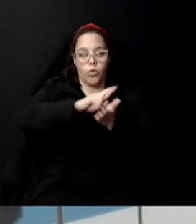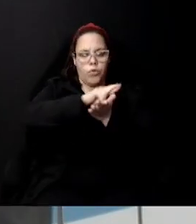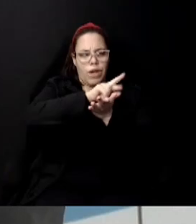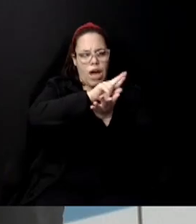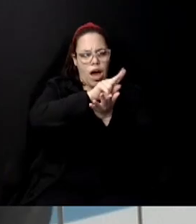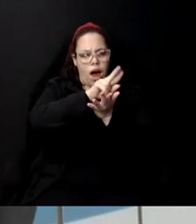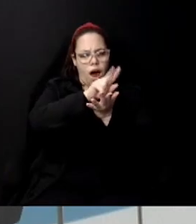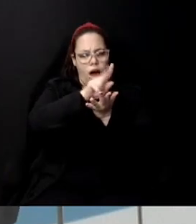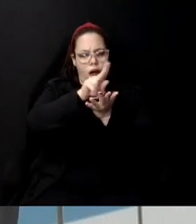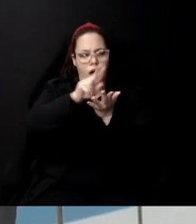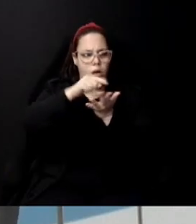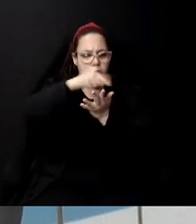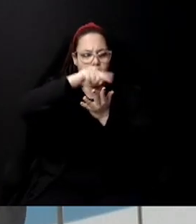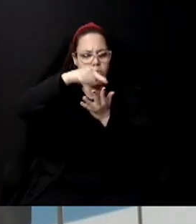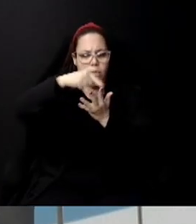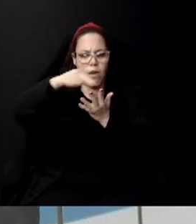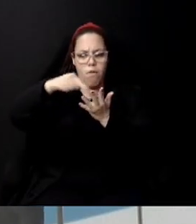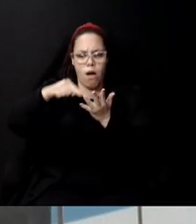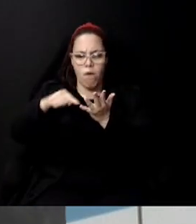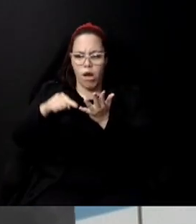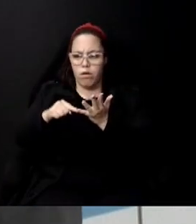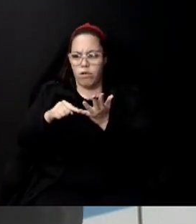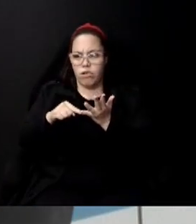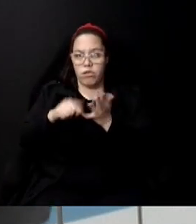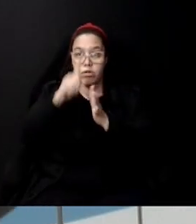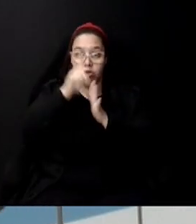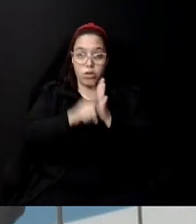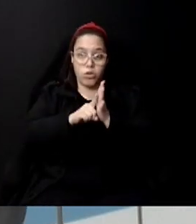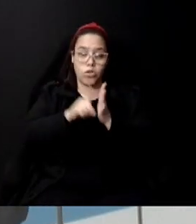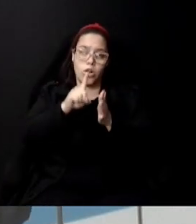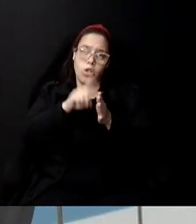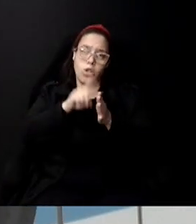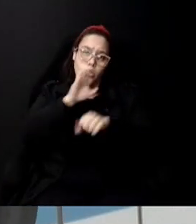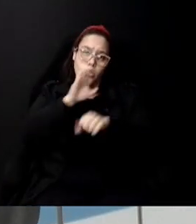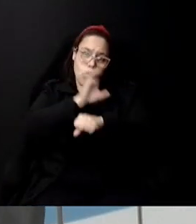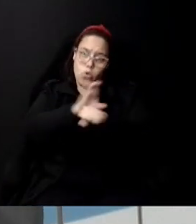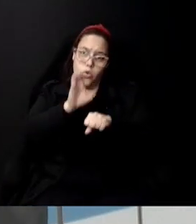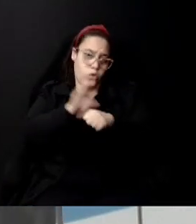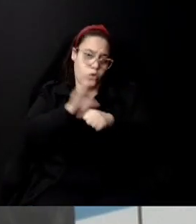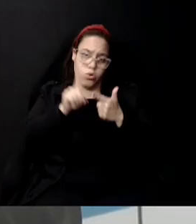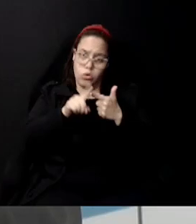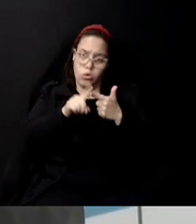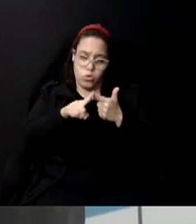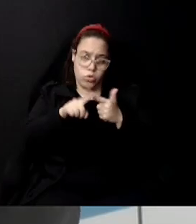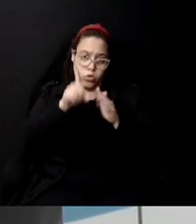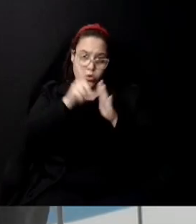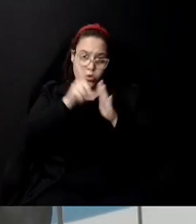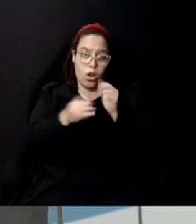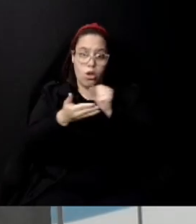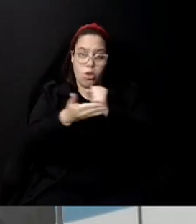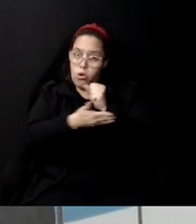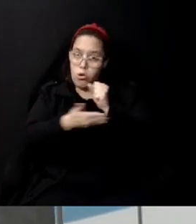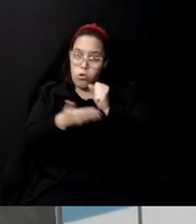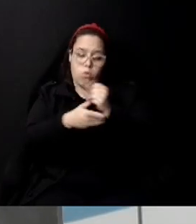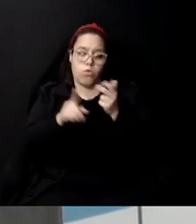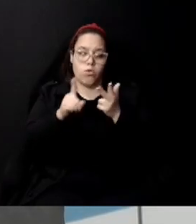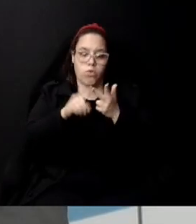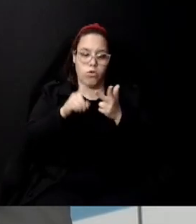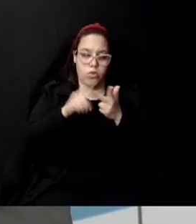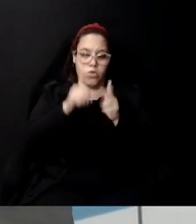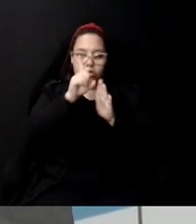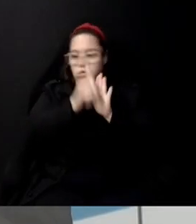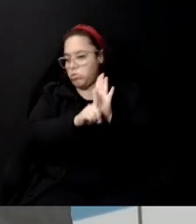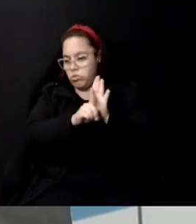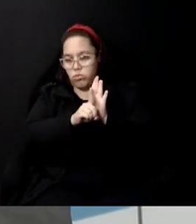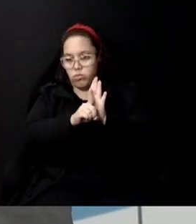humanos. Então você tem o direito constitucional, os direitos fundamentais, o direito